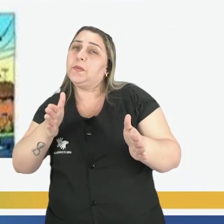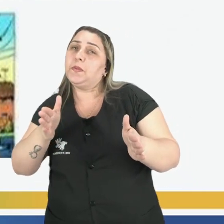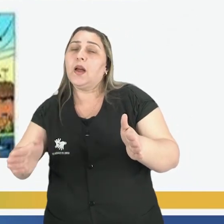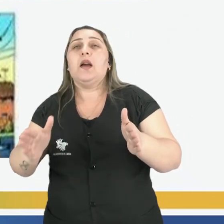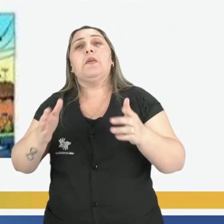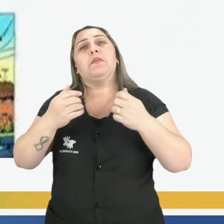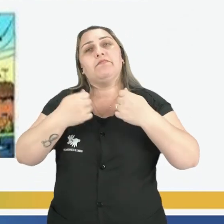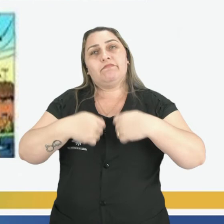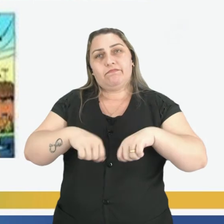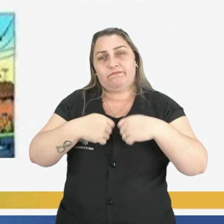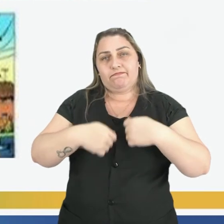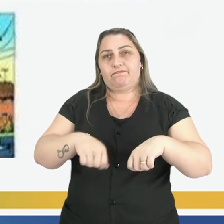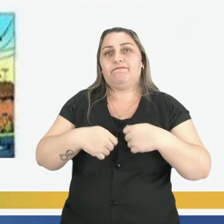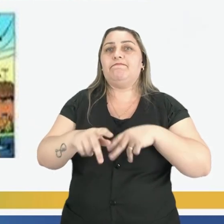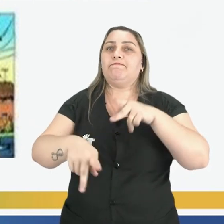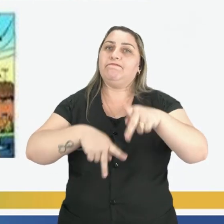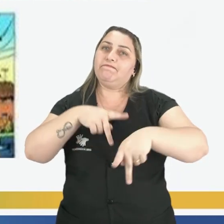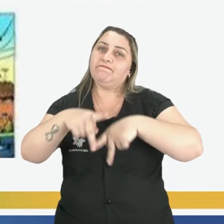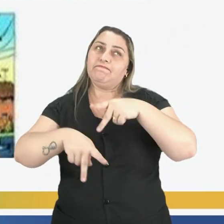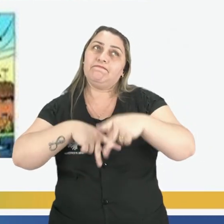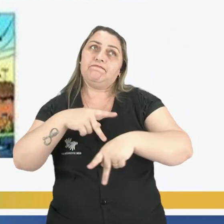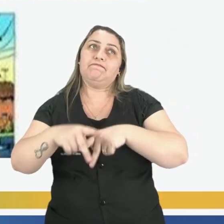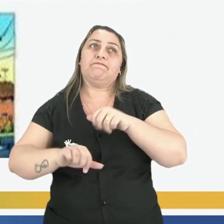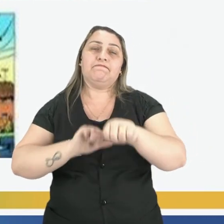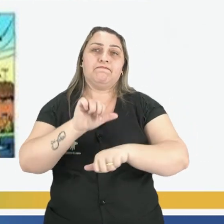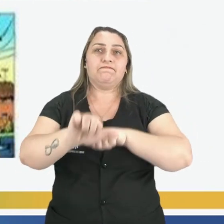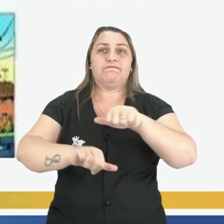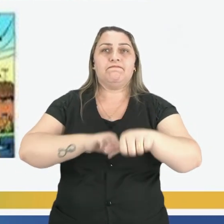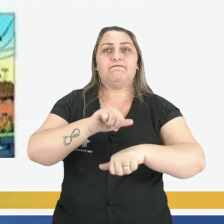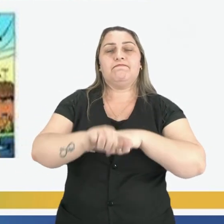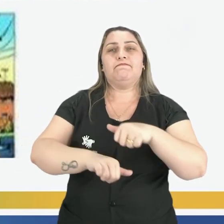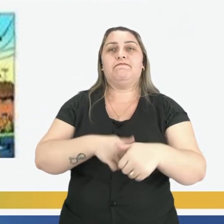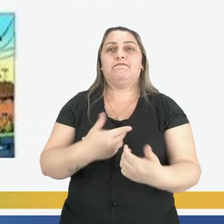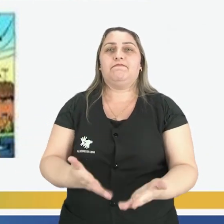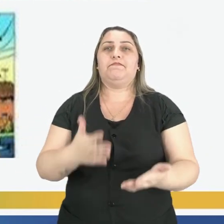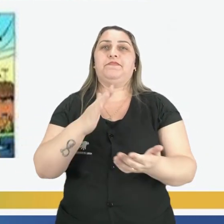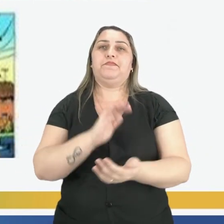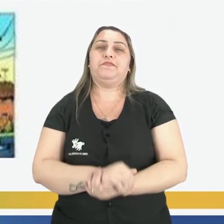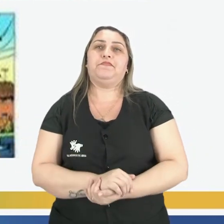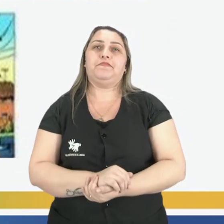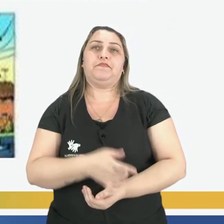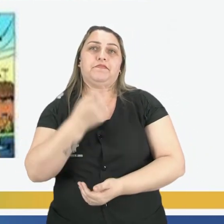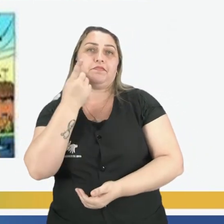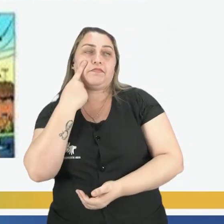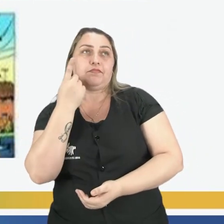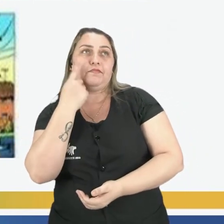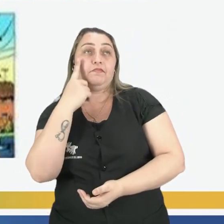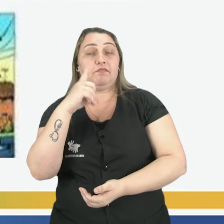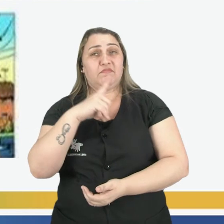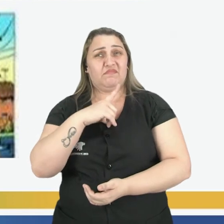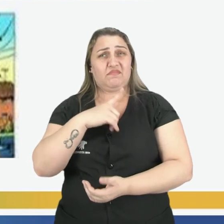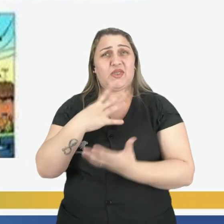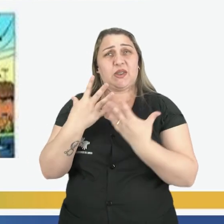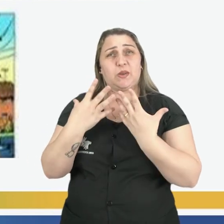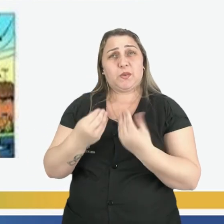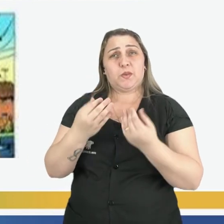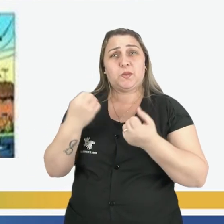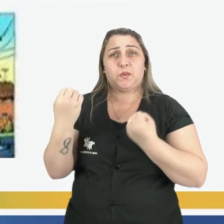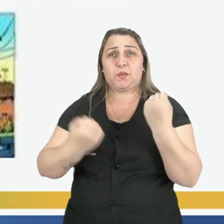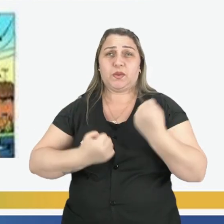há necessidade de mudar ainda essa paisagem. Veja que agora tem bastante fluxo